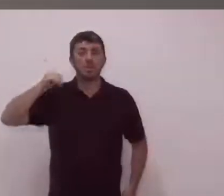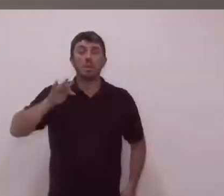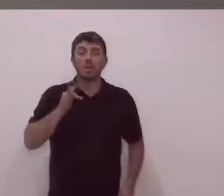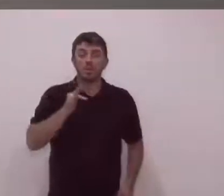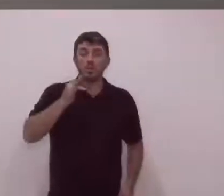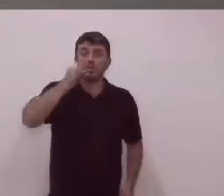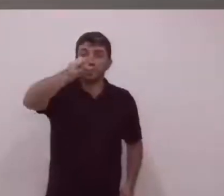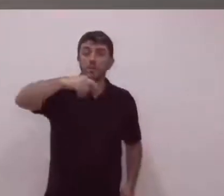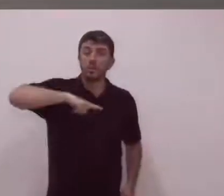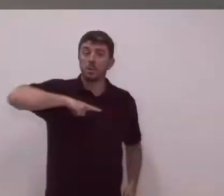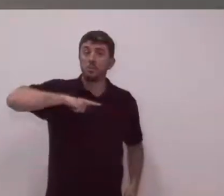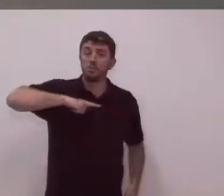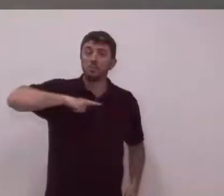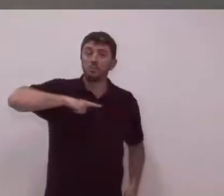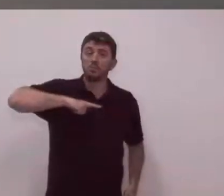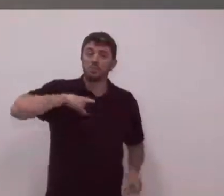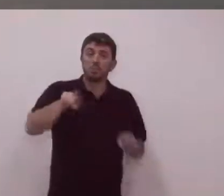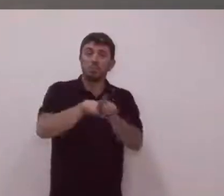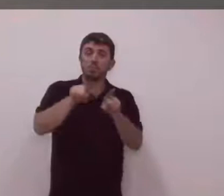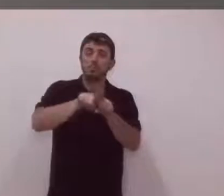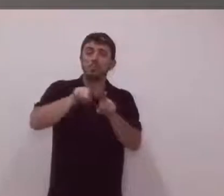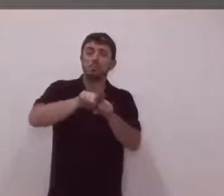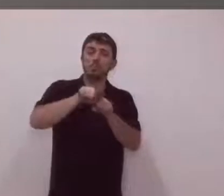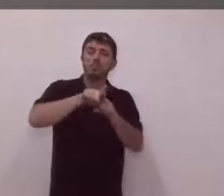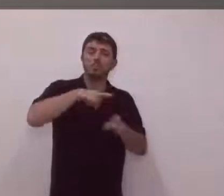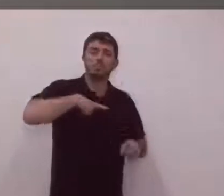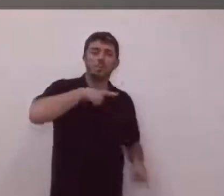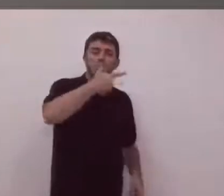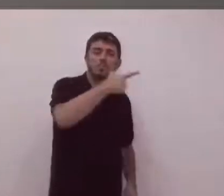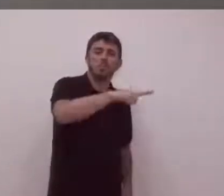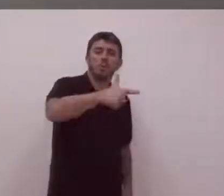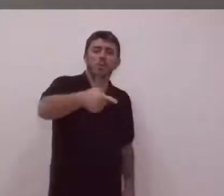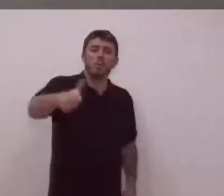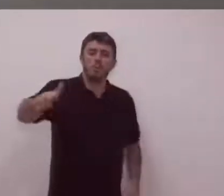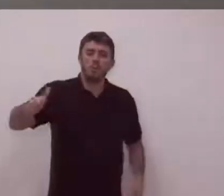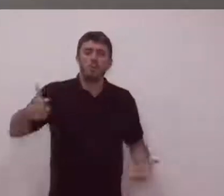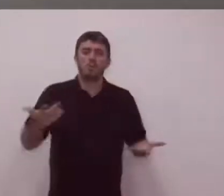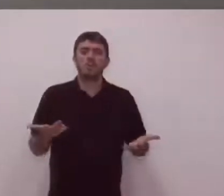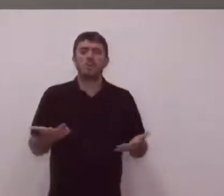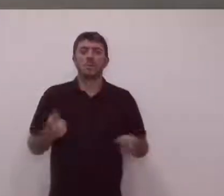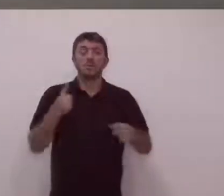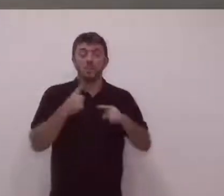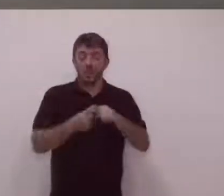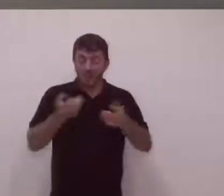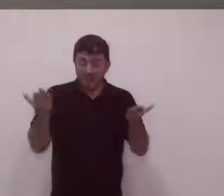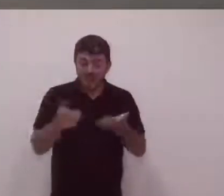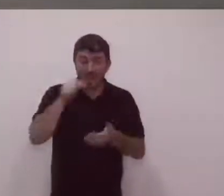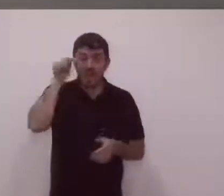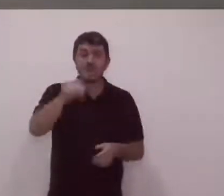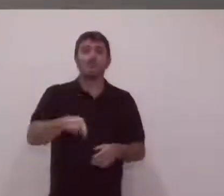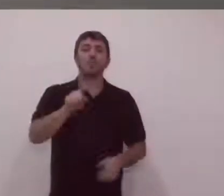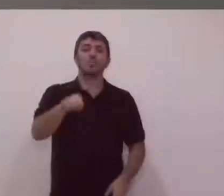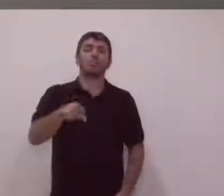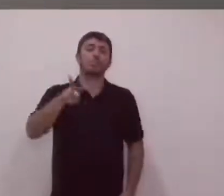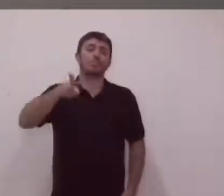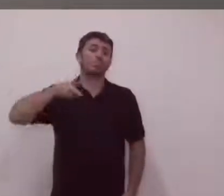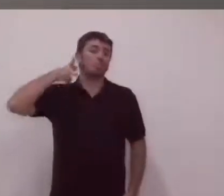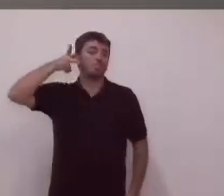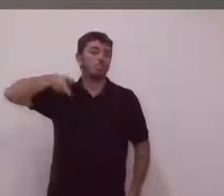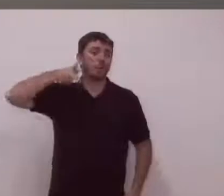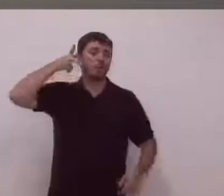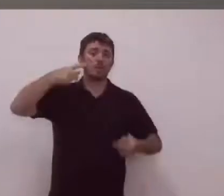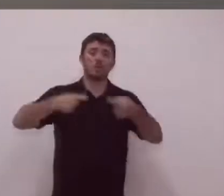outras logo terá outras porque a questão aqui é meramente política como já disse a Ana Genesini